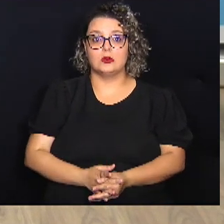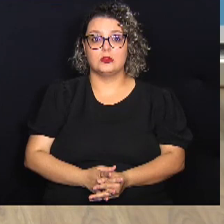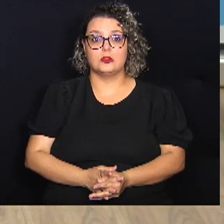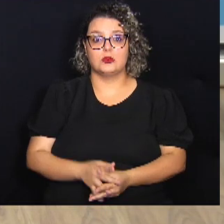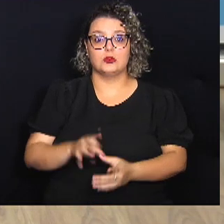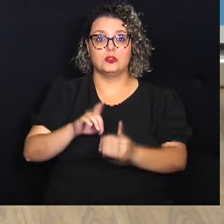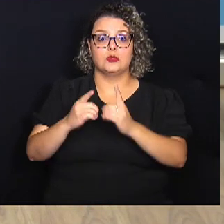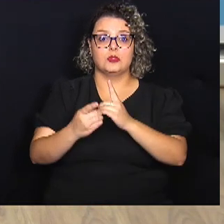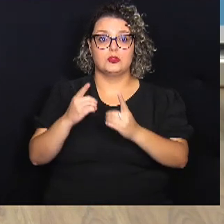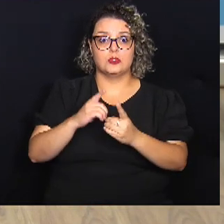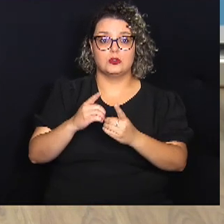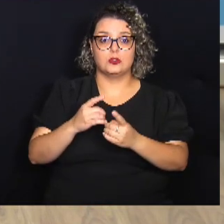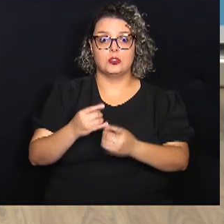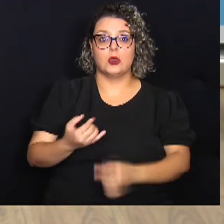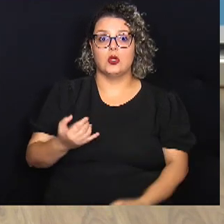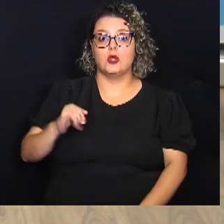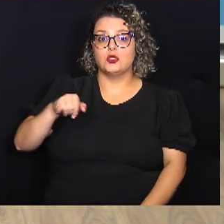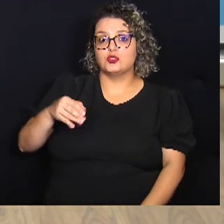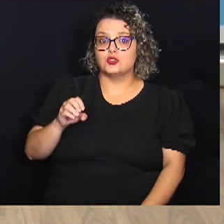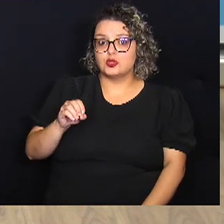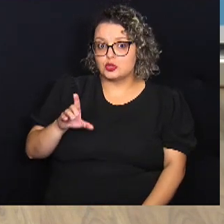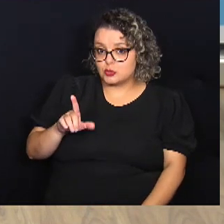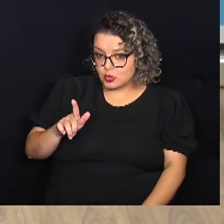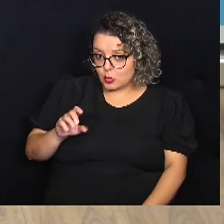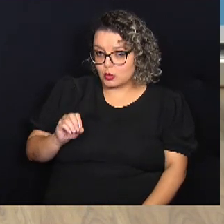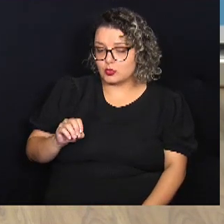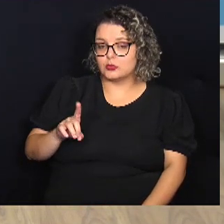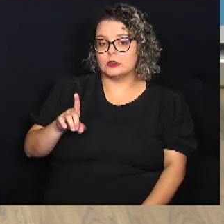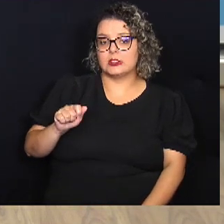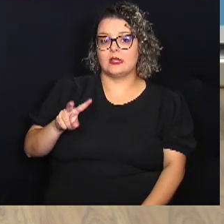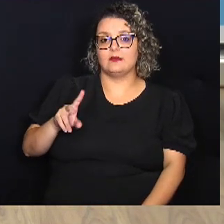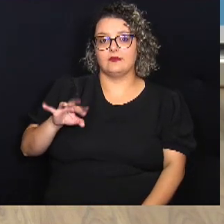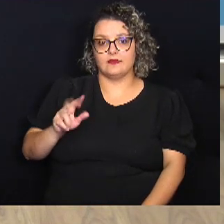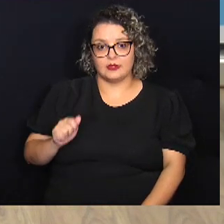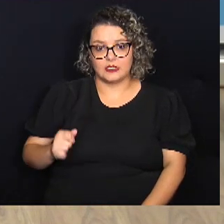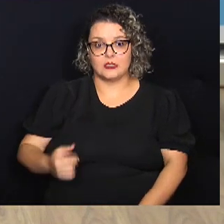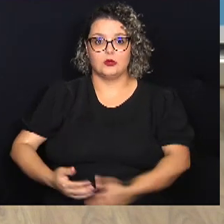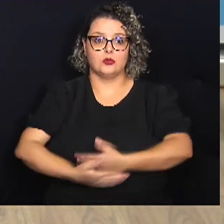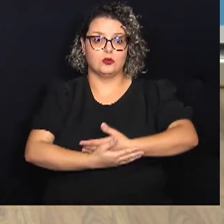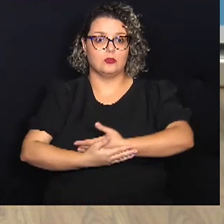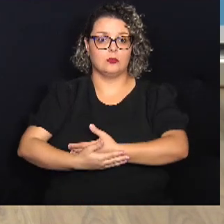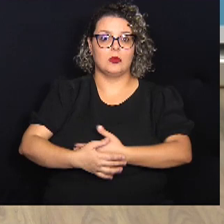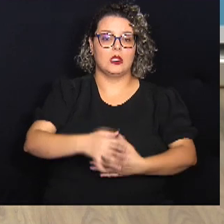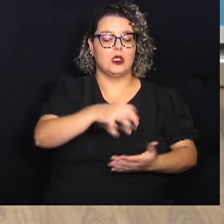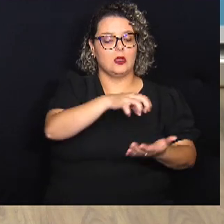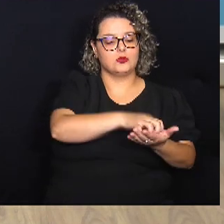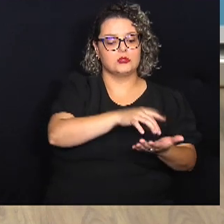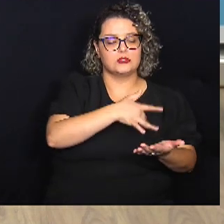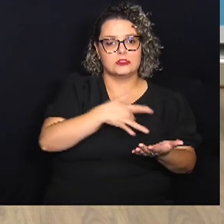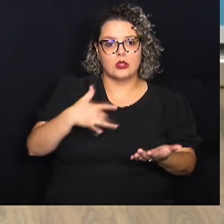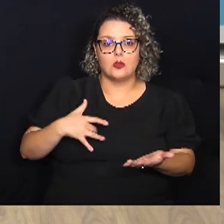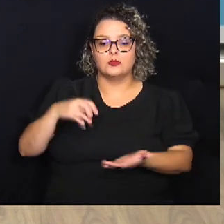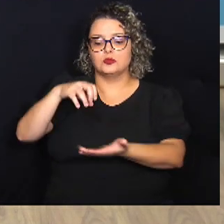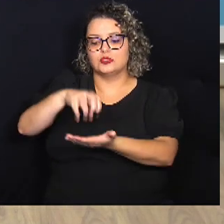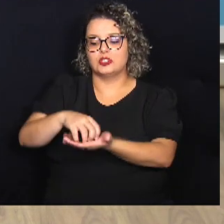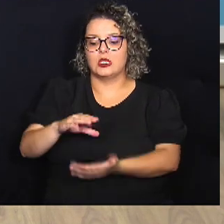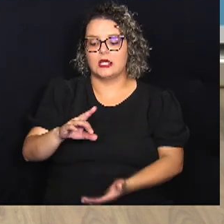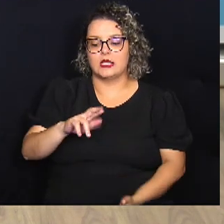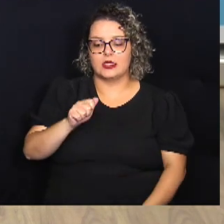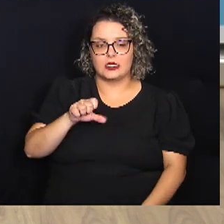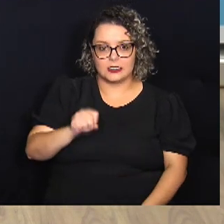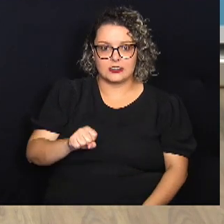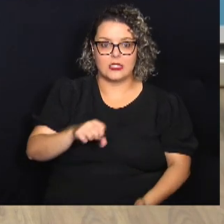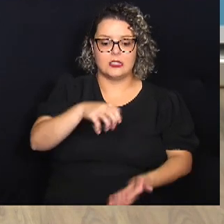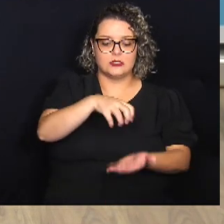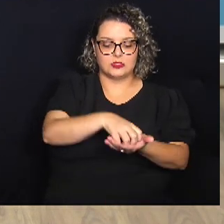dinâmica Jogo da Vida do Bebê, que vai percorrer os centros de saúde, os CRAS e também os Centros